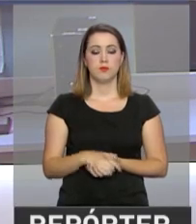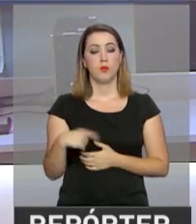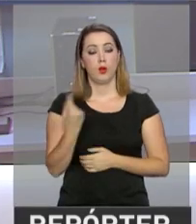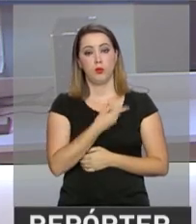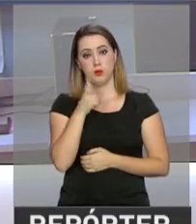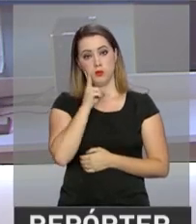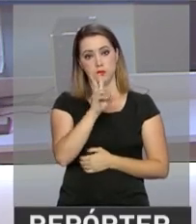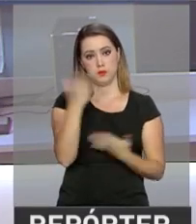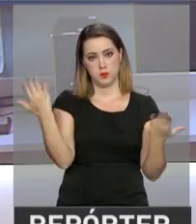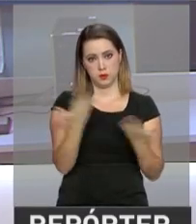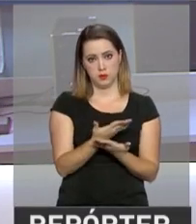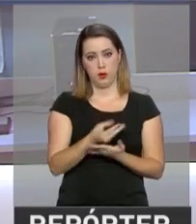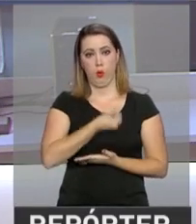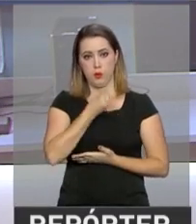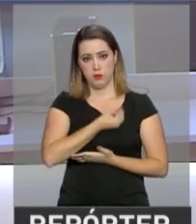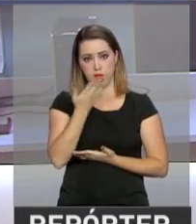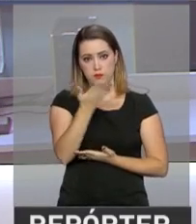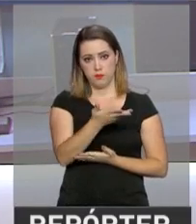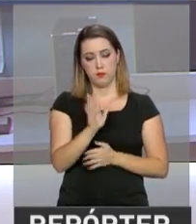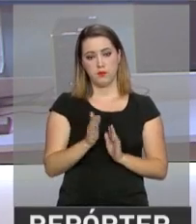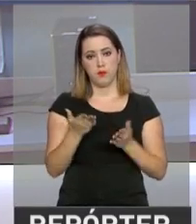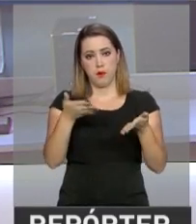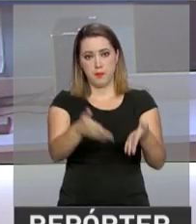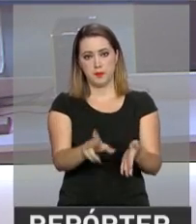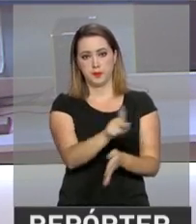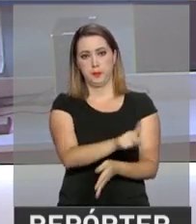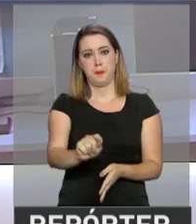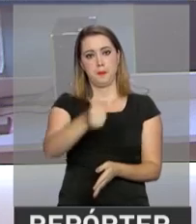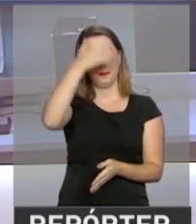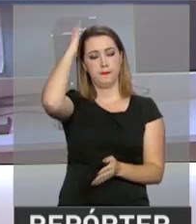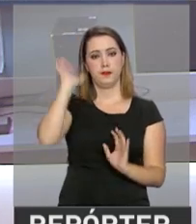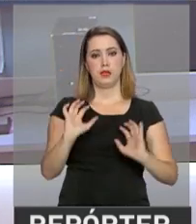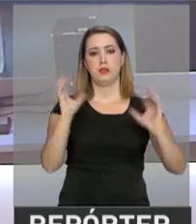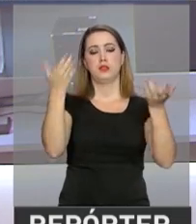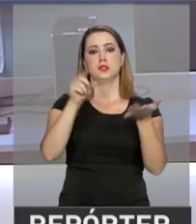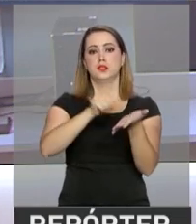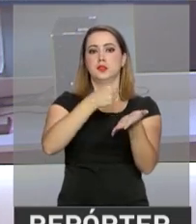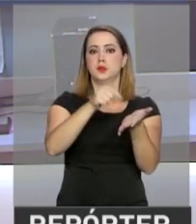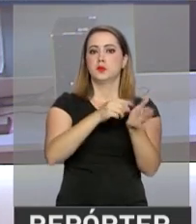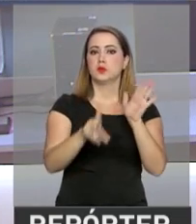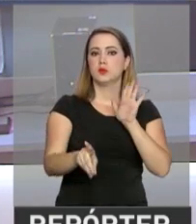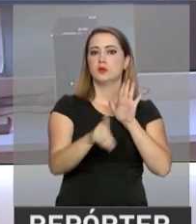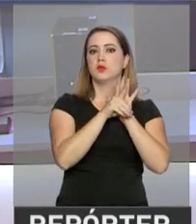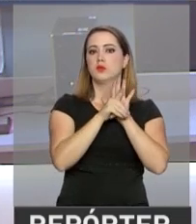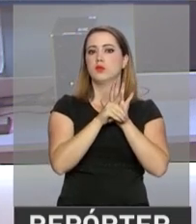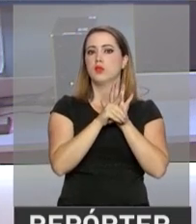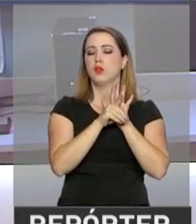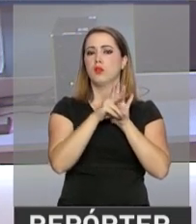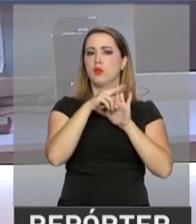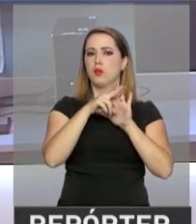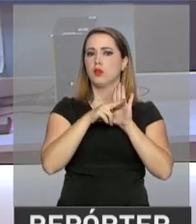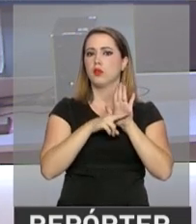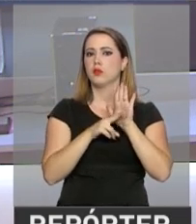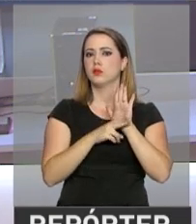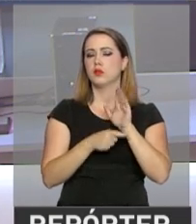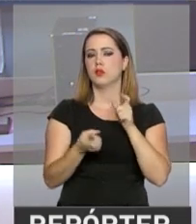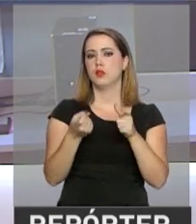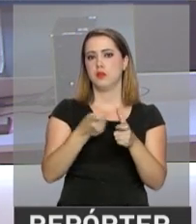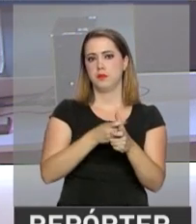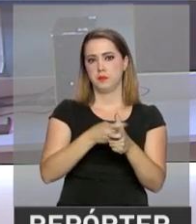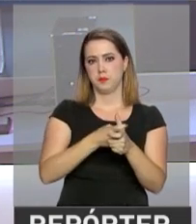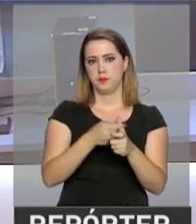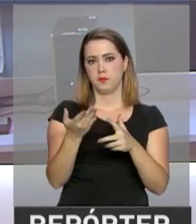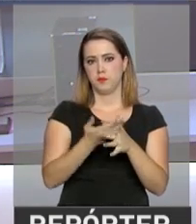Nós acompanhamos aí ao vivo a participação do presidente Michel Temer na cerimônia de assinatura do decreto que regulamenta a